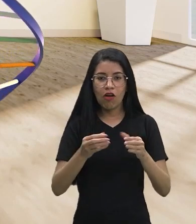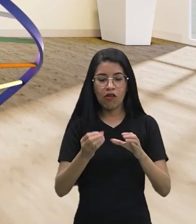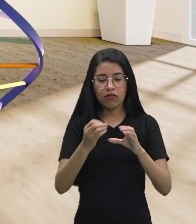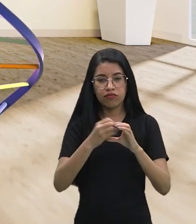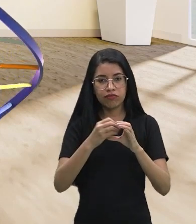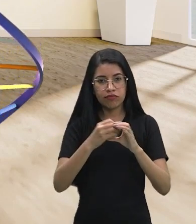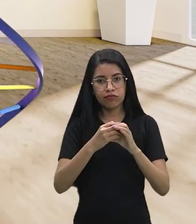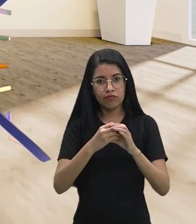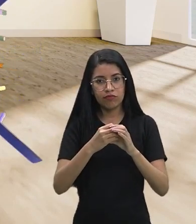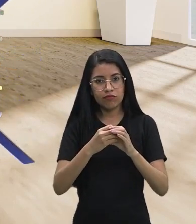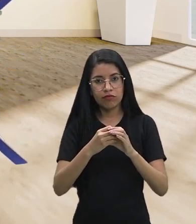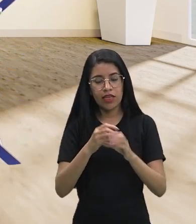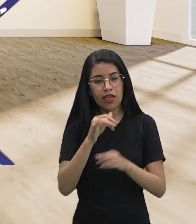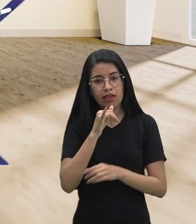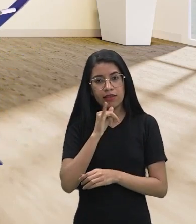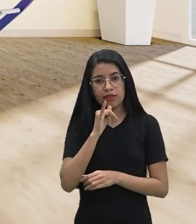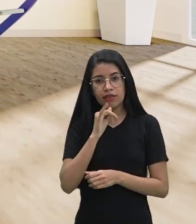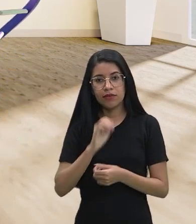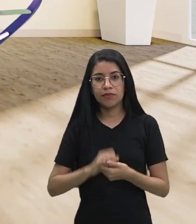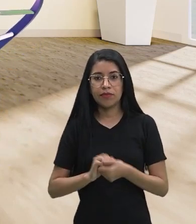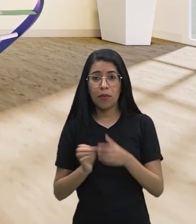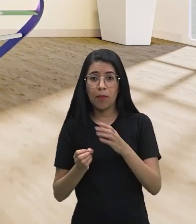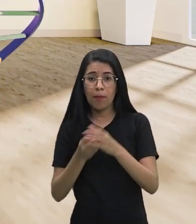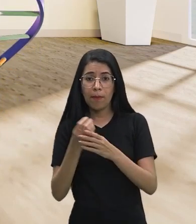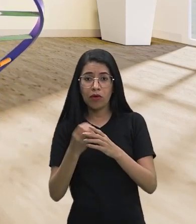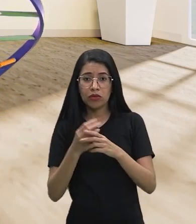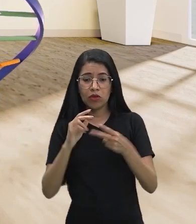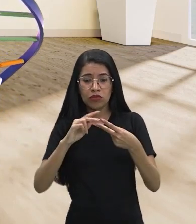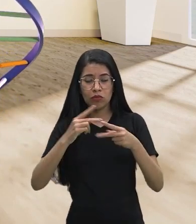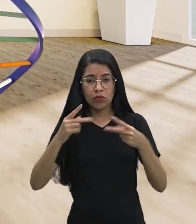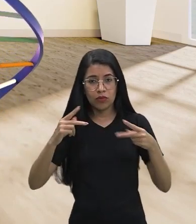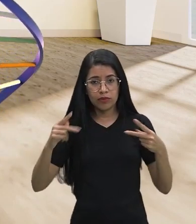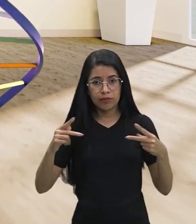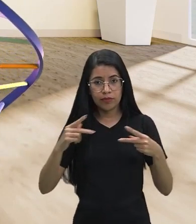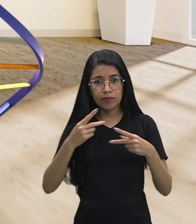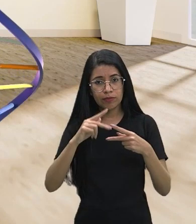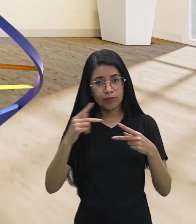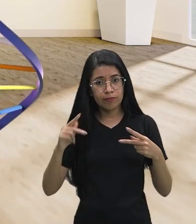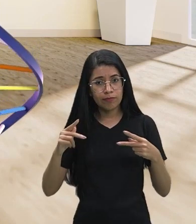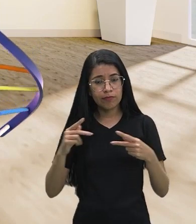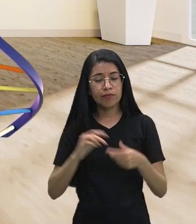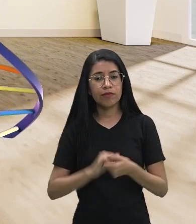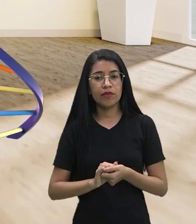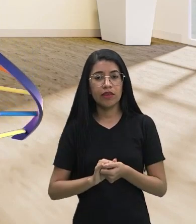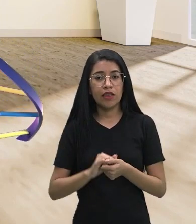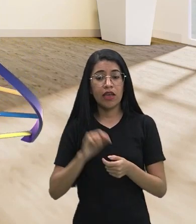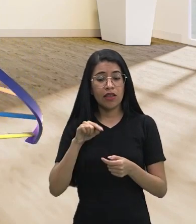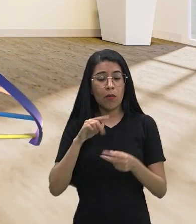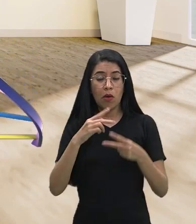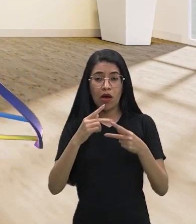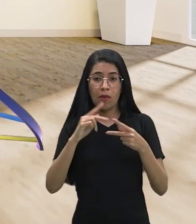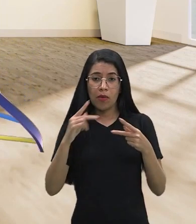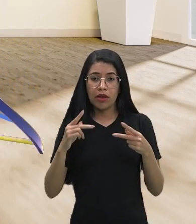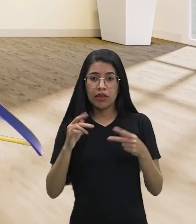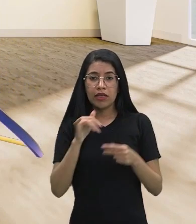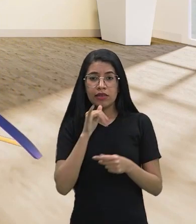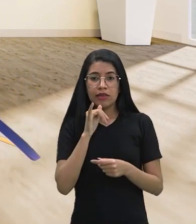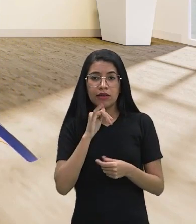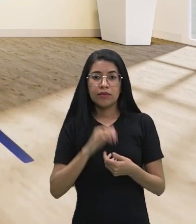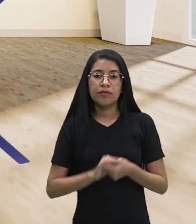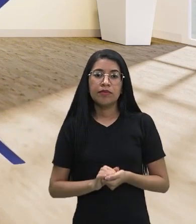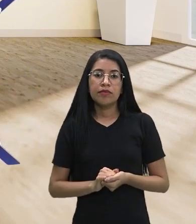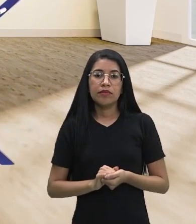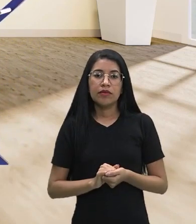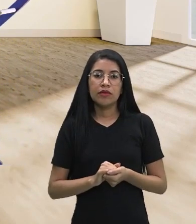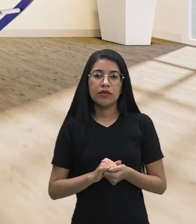da célula, como por exemplo, produção de proteínas, tá? As proteínas, elas vão, ó, era como se fosse, o DNA